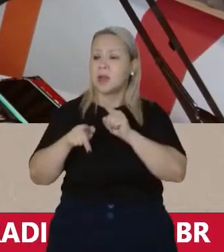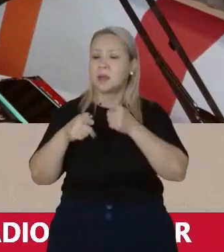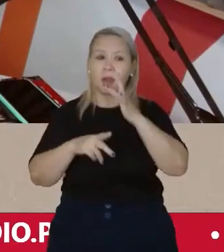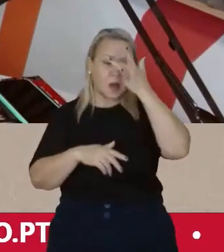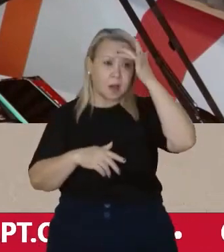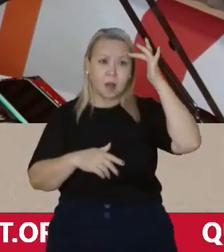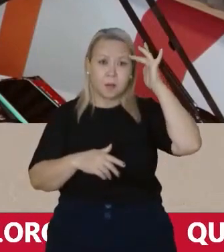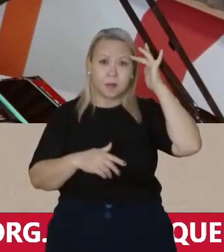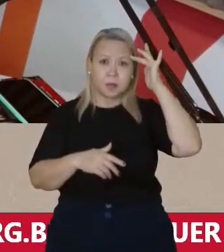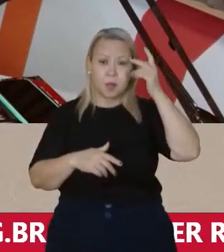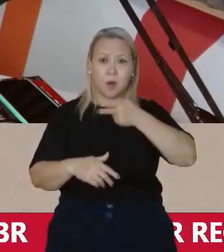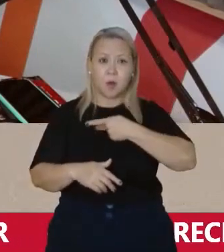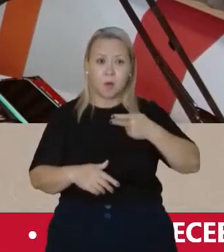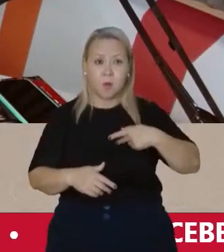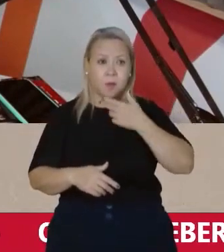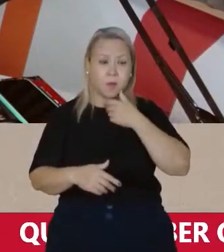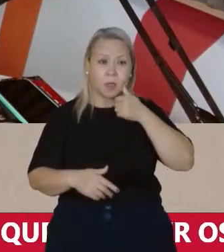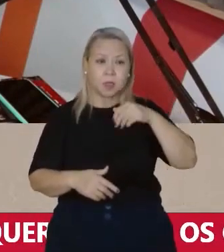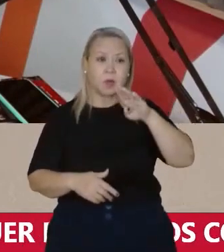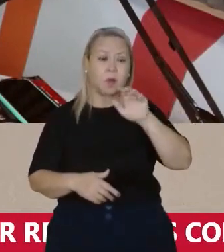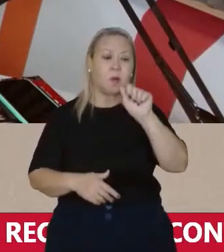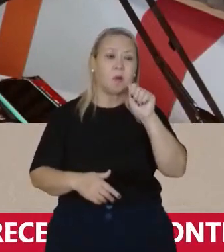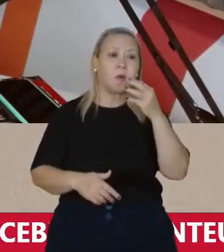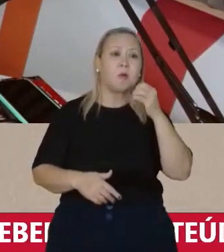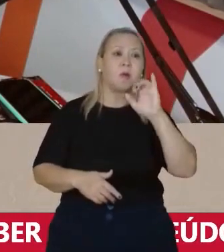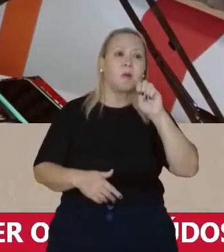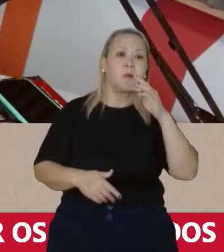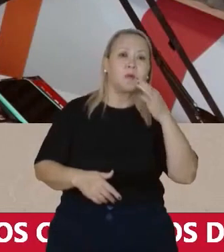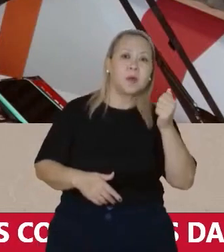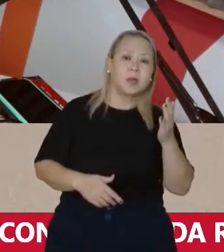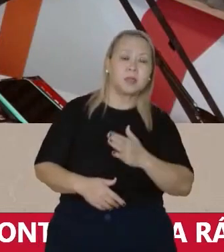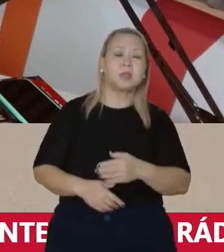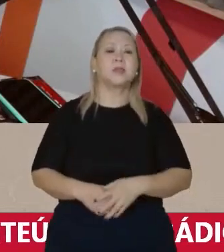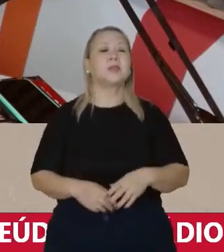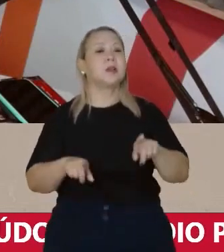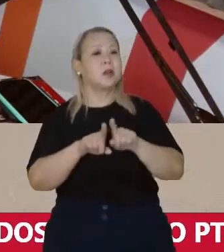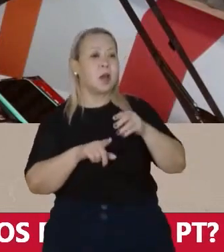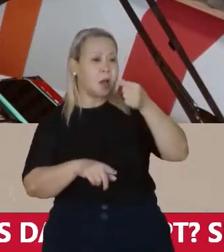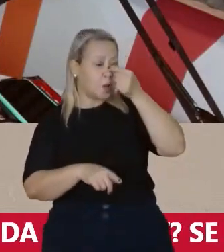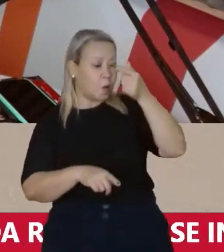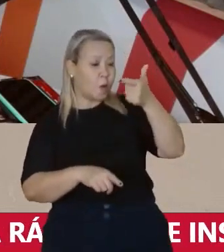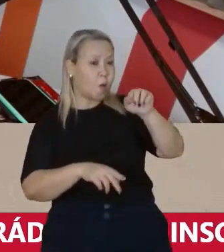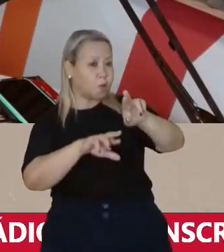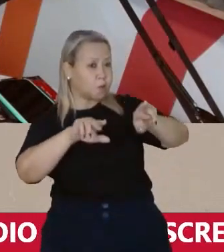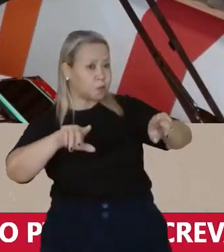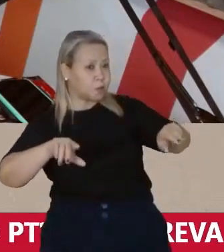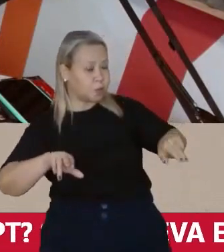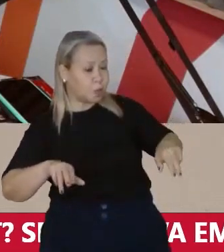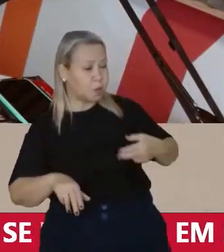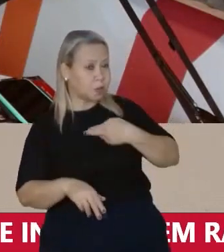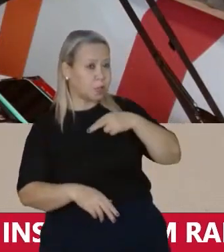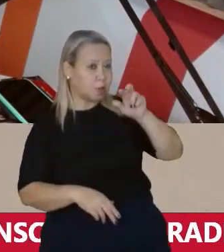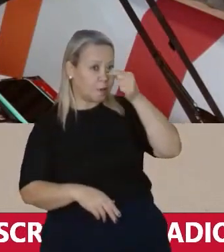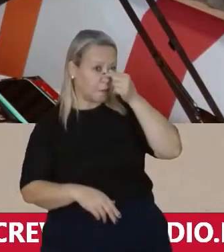amo muito, o pastor que é batista, João Carlos, Fezinha, que é presbiteriana, né? Eu sempre